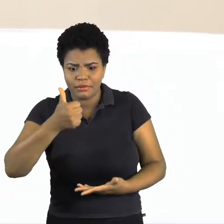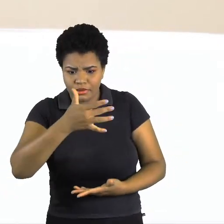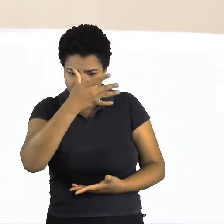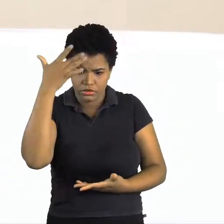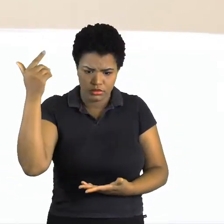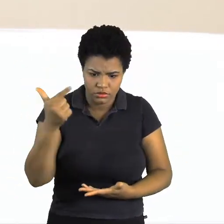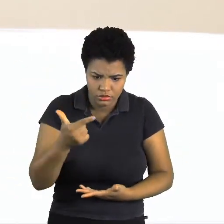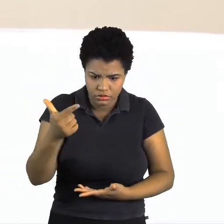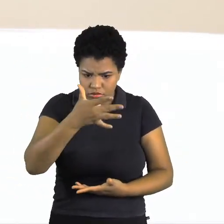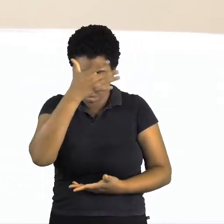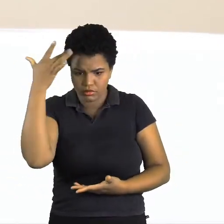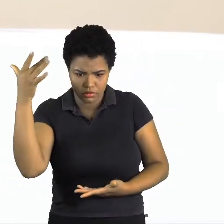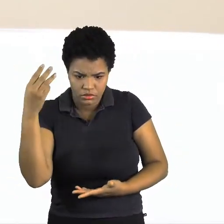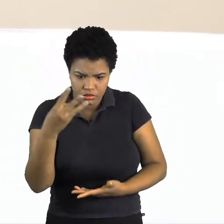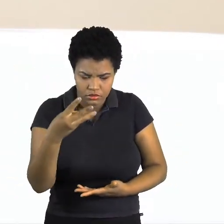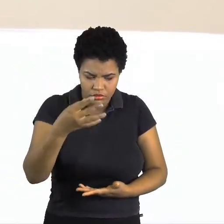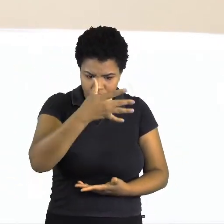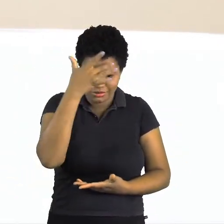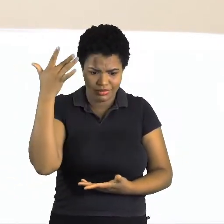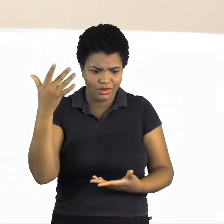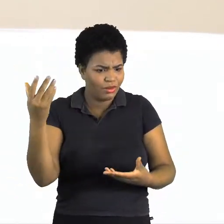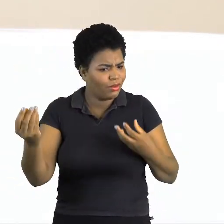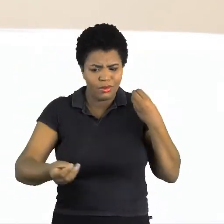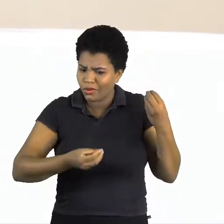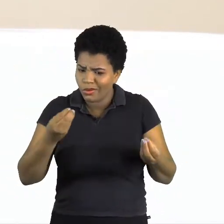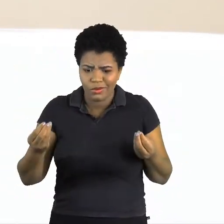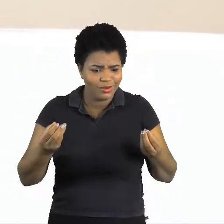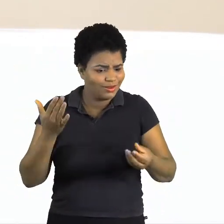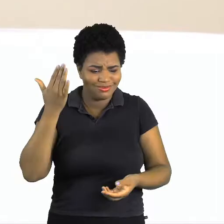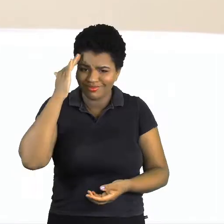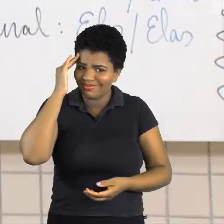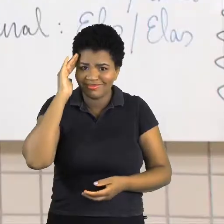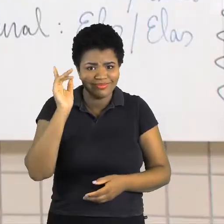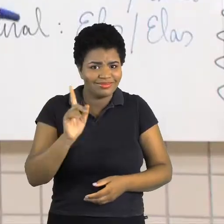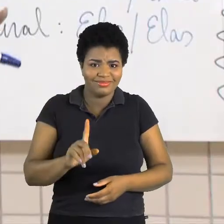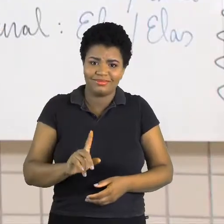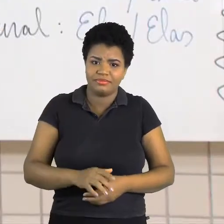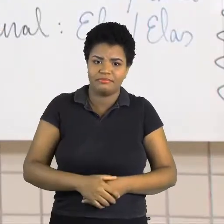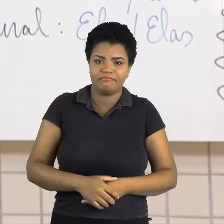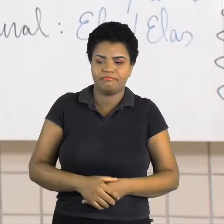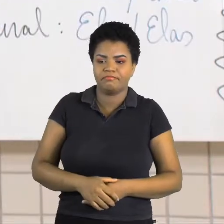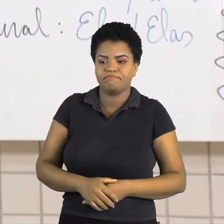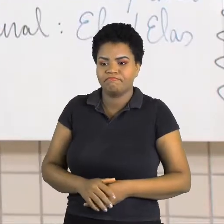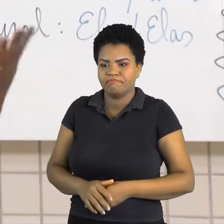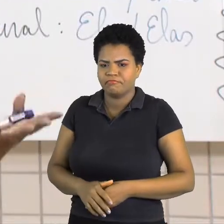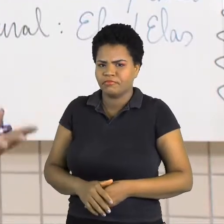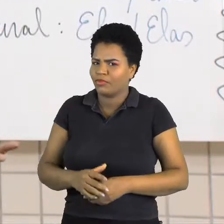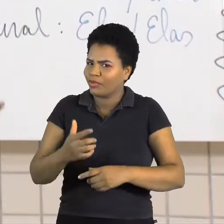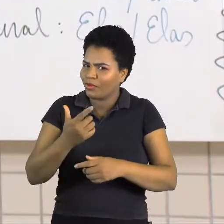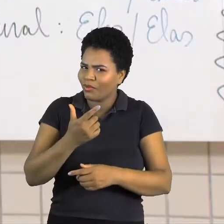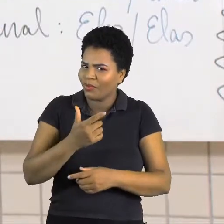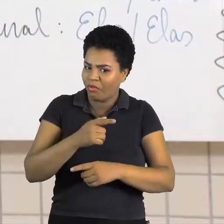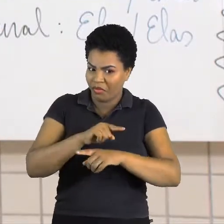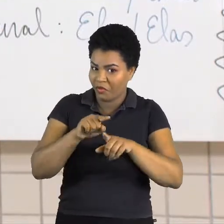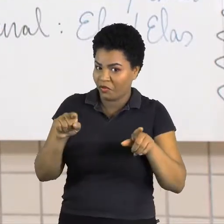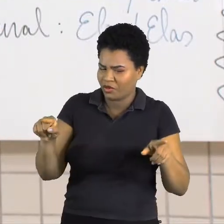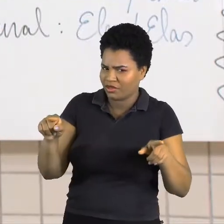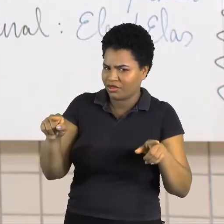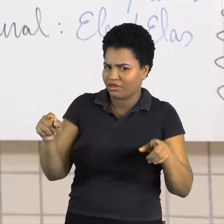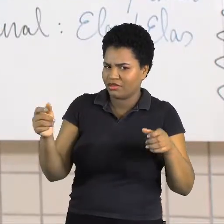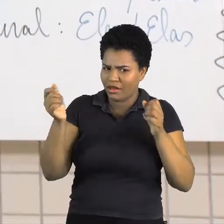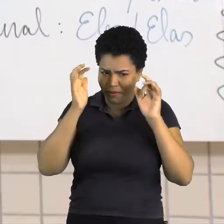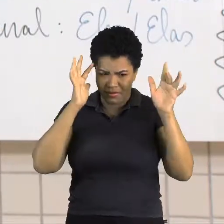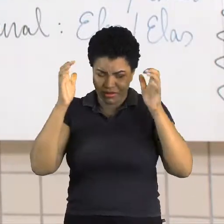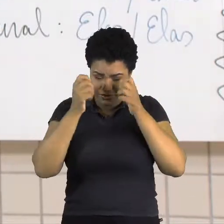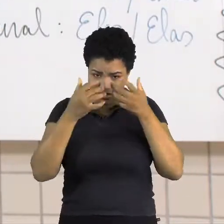pessoa, terceira pessoa. Como assim, prof? Eu não estou conseguindo entender. Alguém mais? Mentes brilhantes, vocês estão